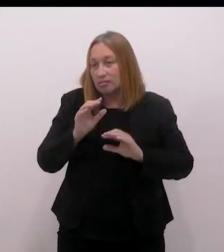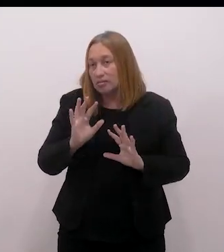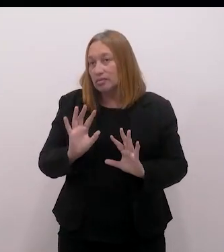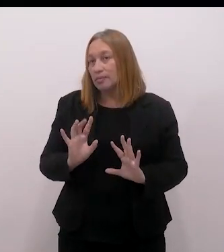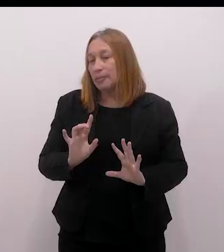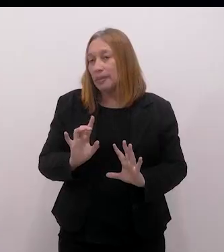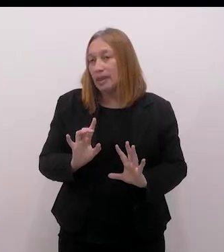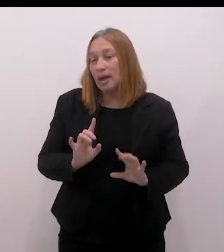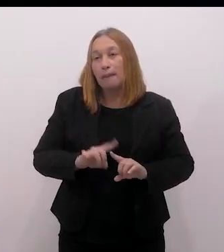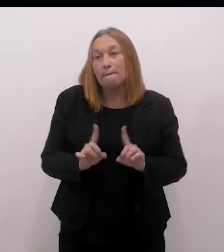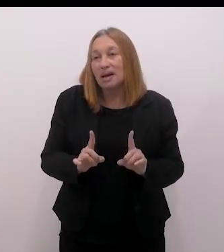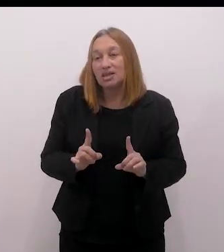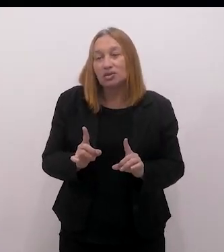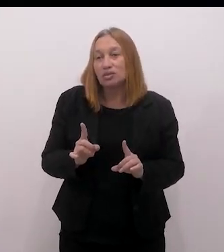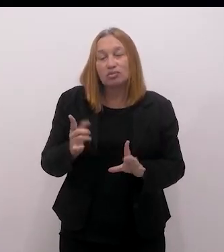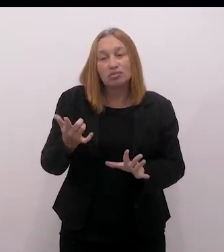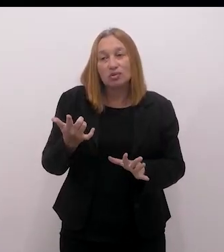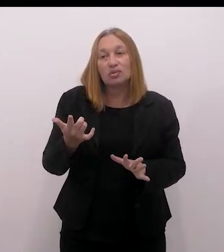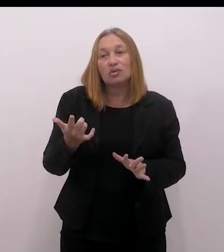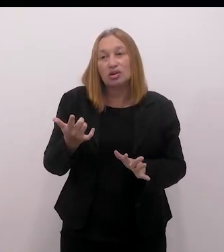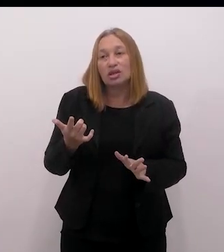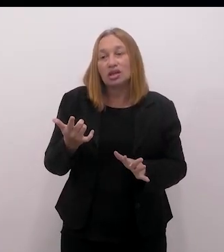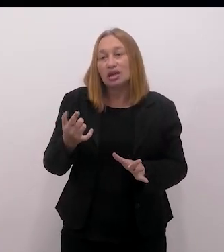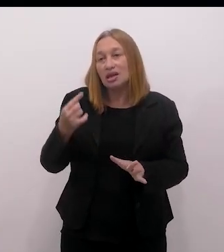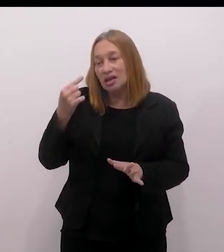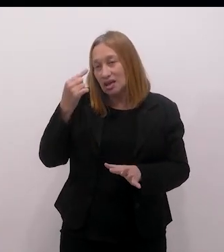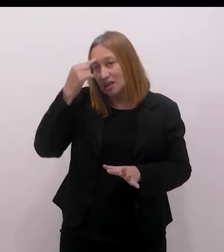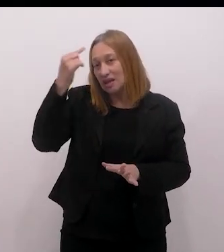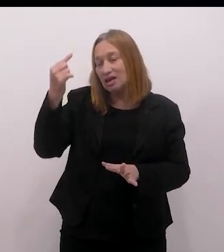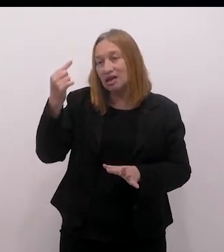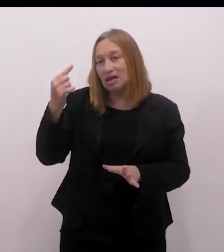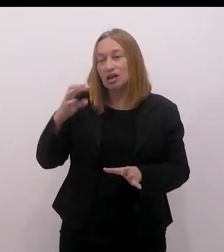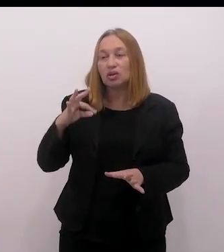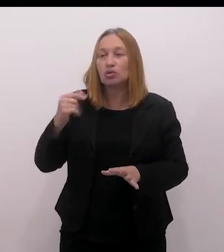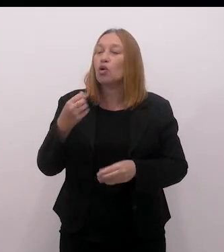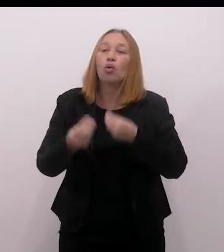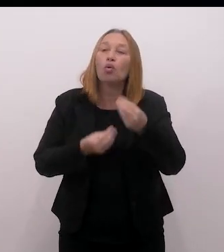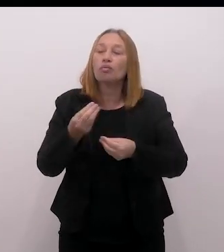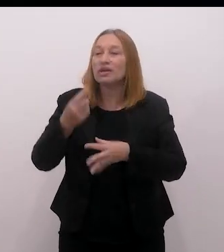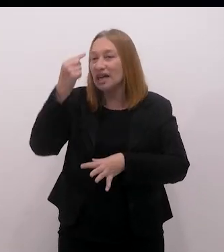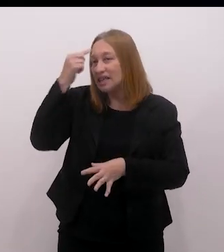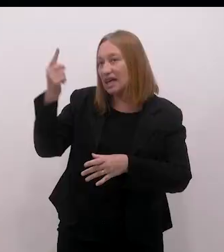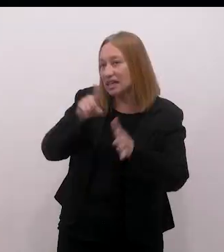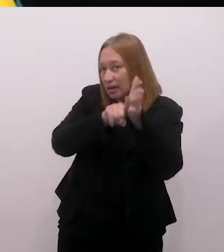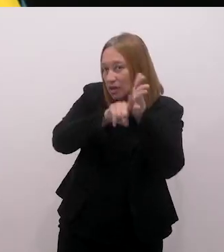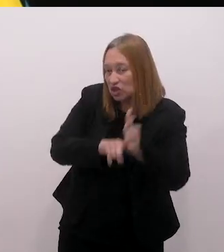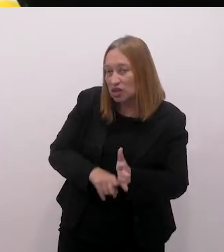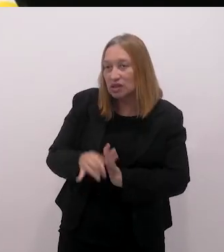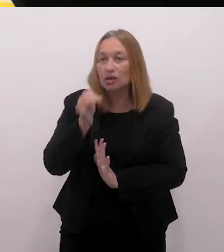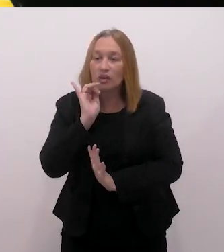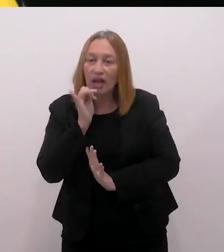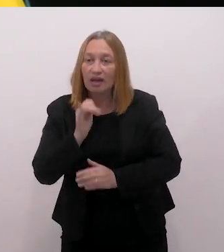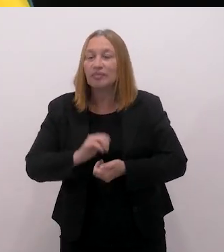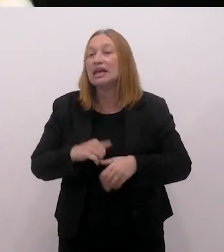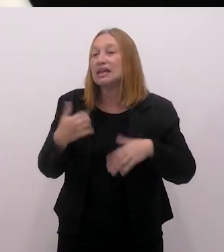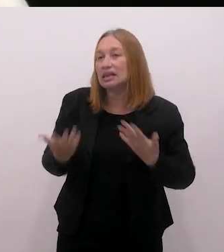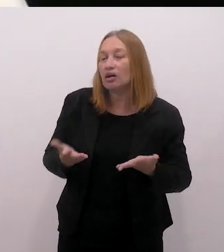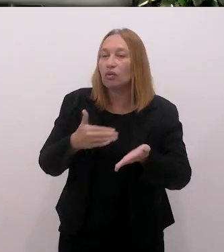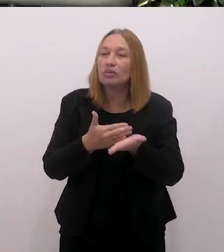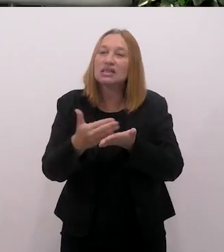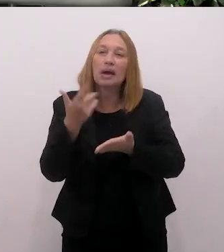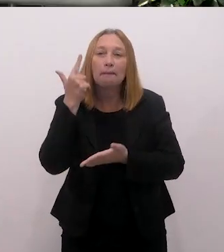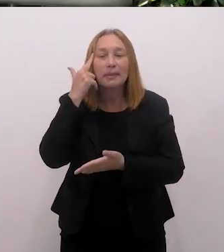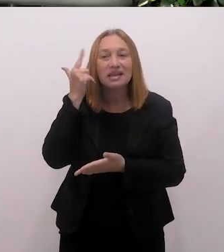música, não tinha que carregar cenário, não tinha que carregar contrato, não. Mas mesmo assim, eu não fiquei satisfeita e montei tudo. E aí, como é que você parte para a ideia da pesquisa